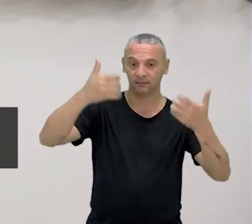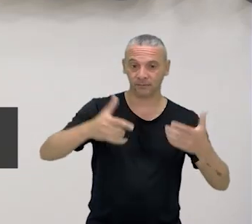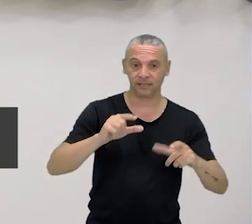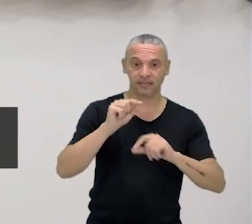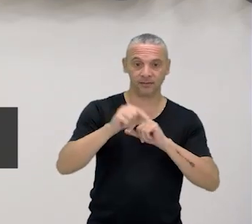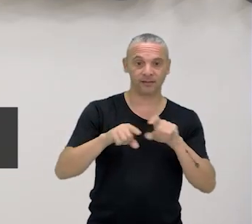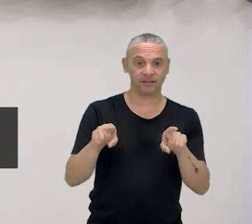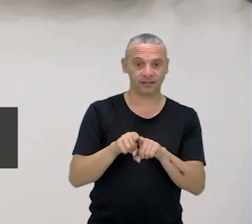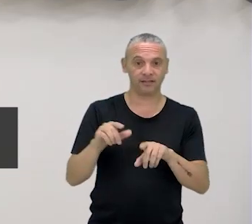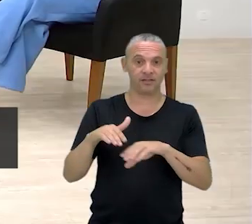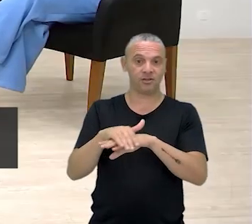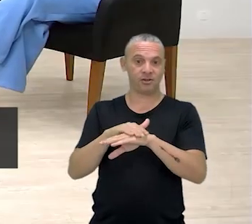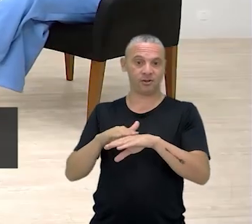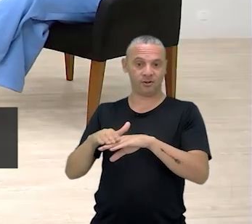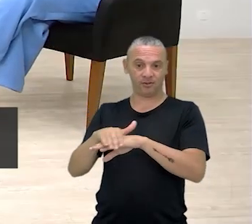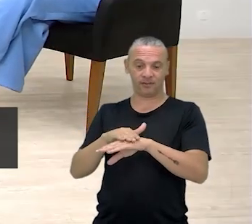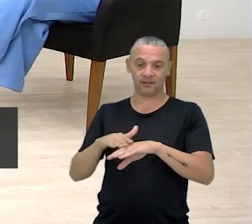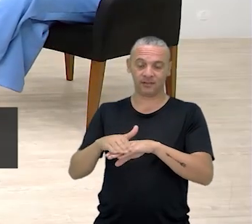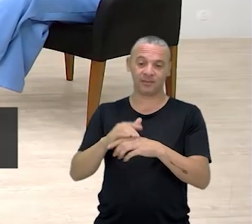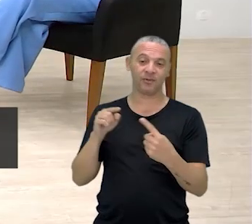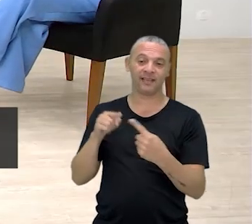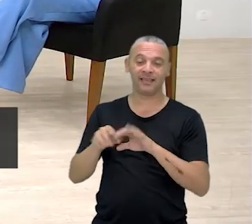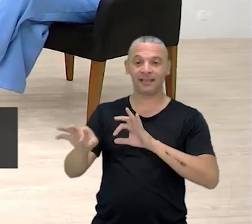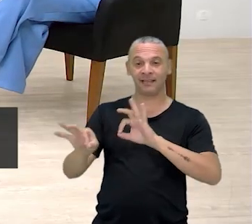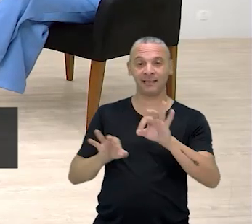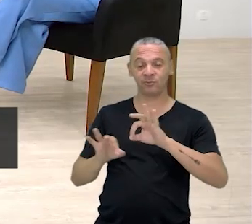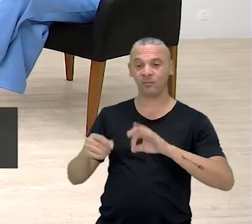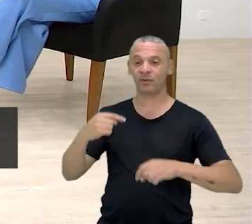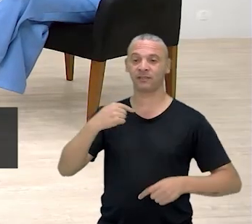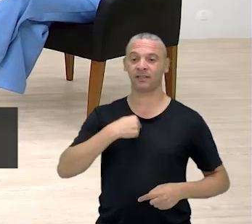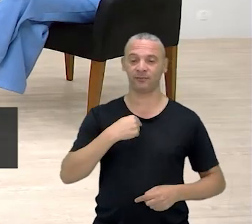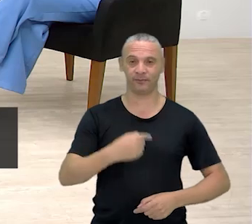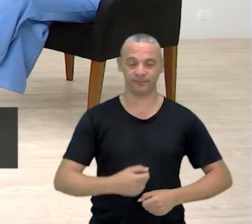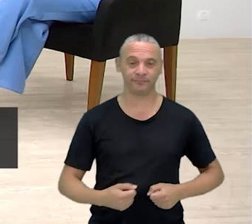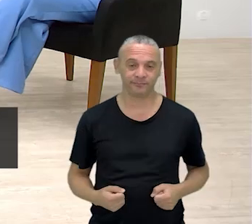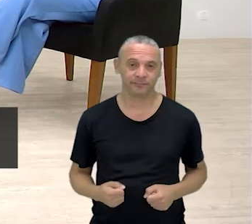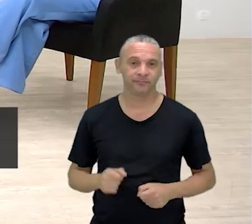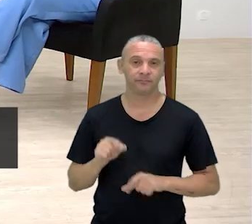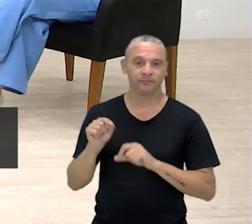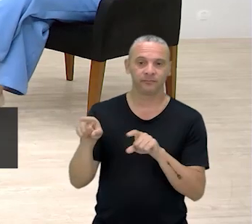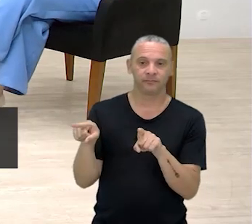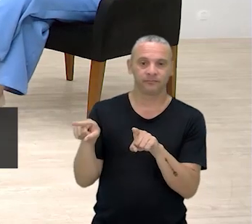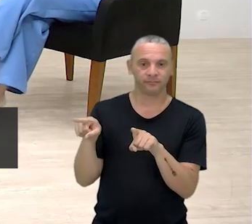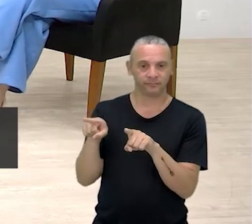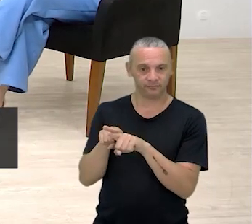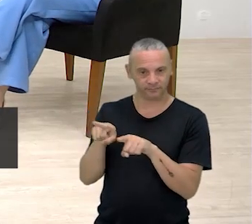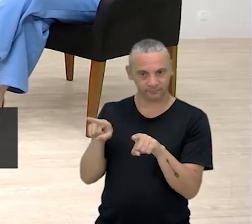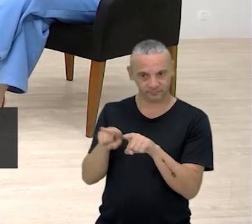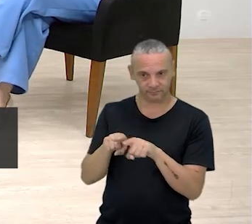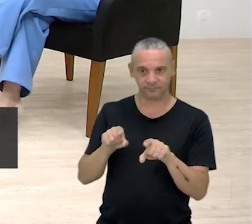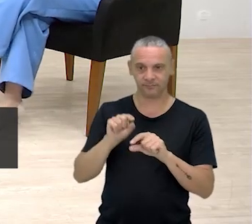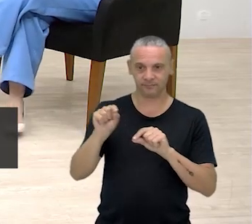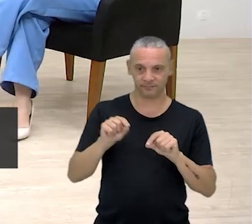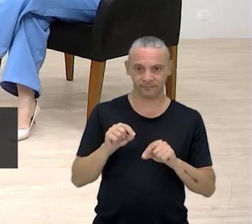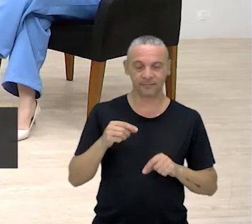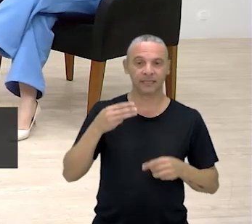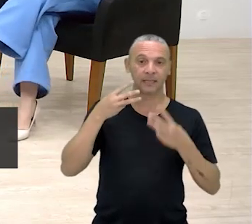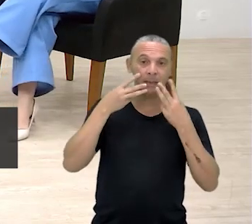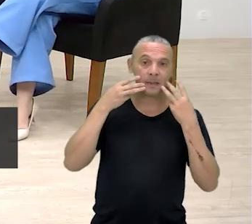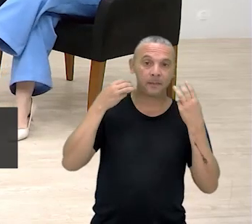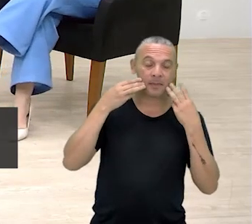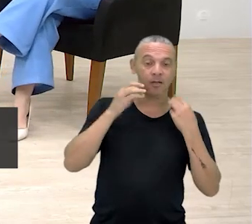colo agora, que ele vai começar a miar. Porque a gente tem um tempinho. Cada participante é de vocês. A hora que ele